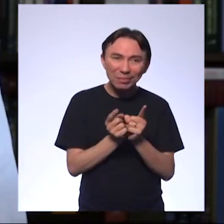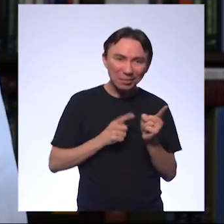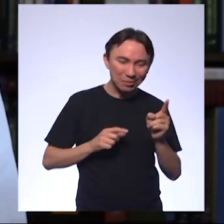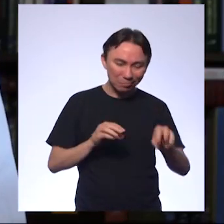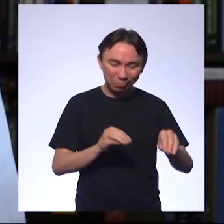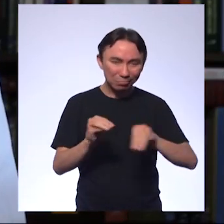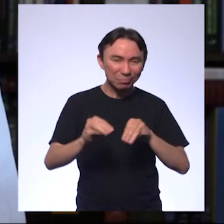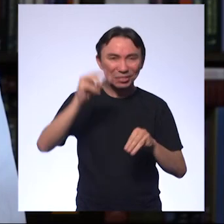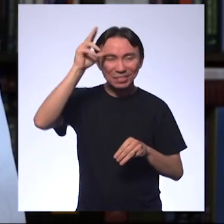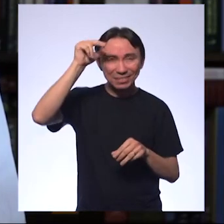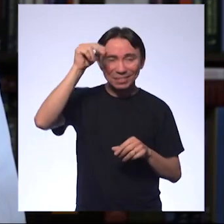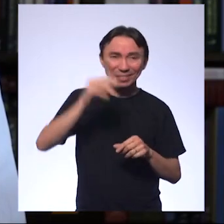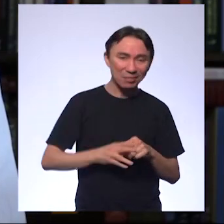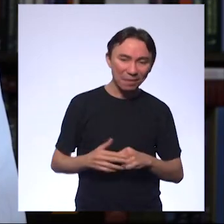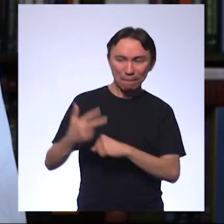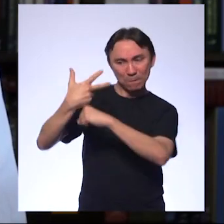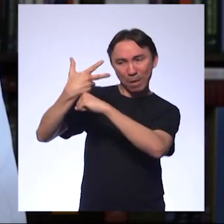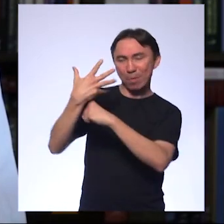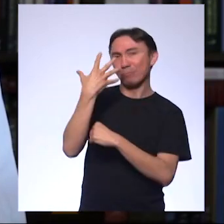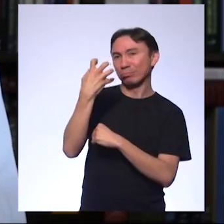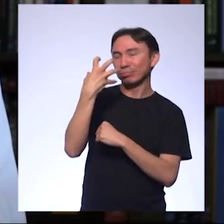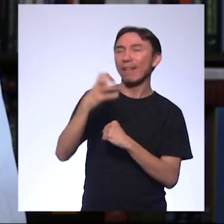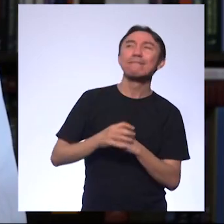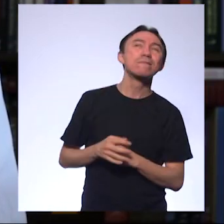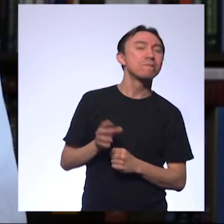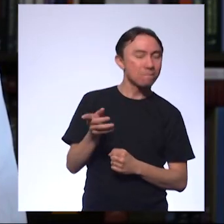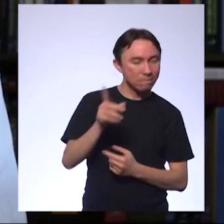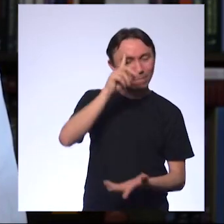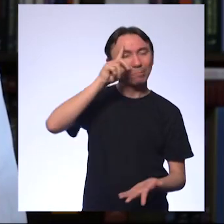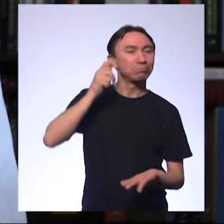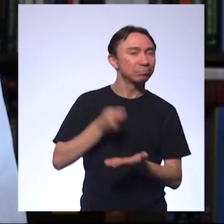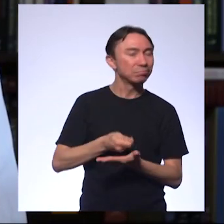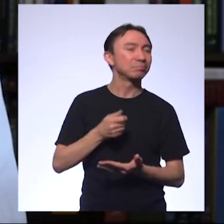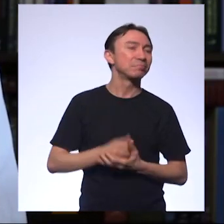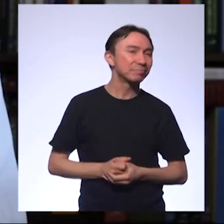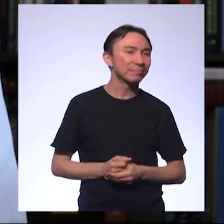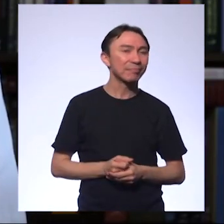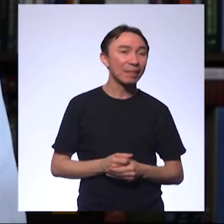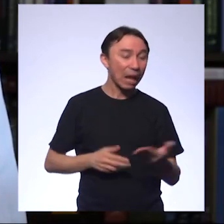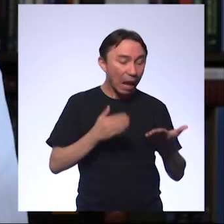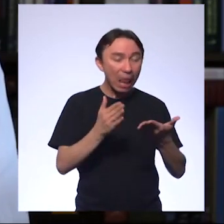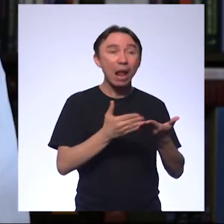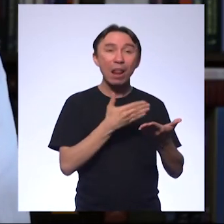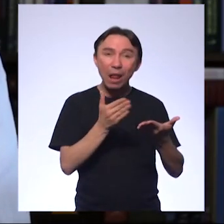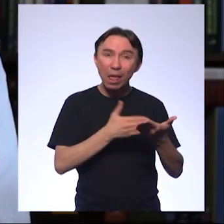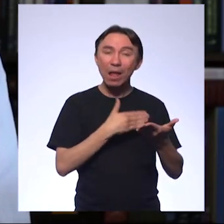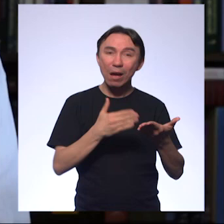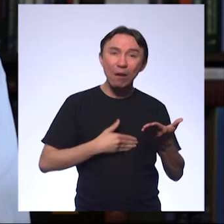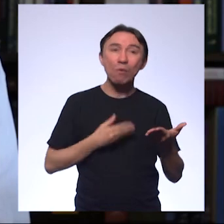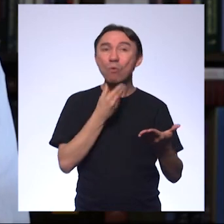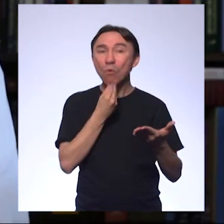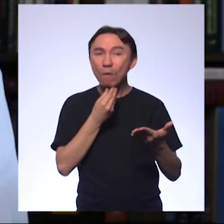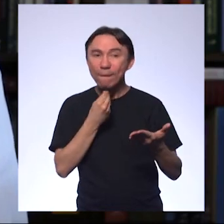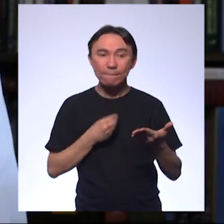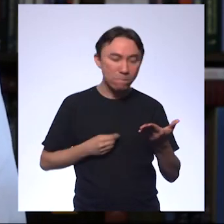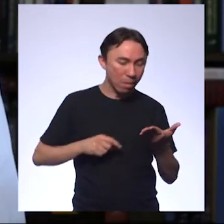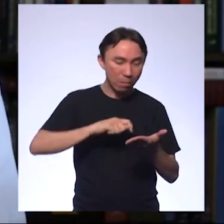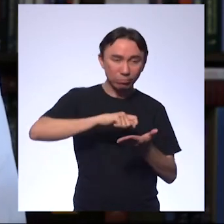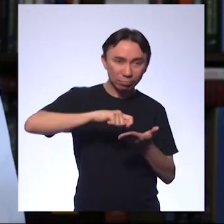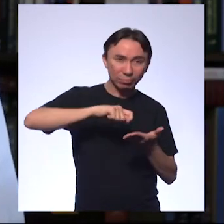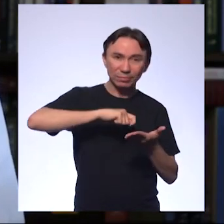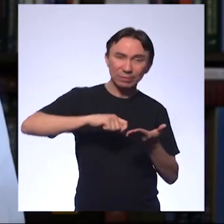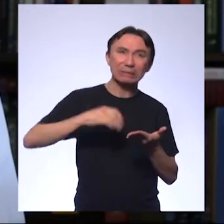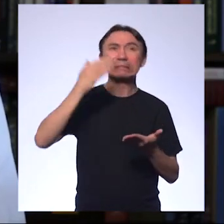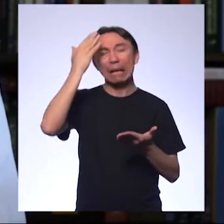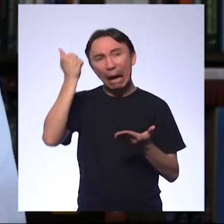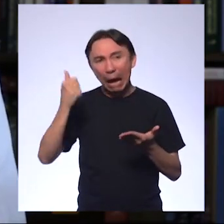fazer esse vídeo. E nesse livro, o autor, sabendo que o xadrez não é um jogo